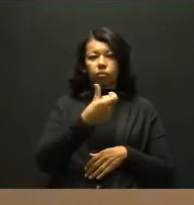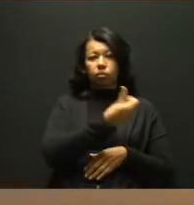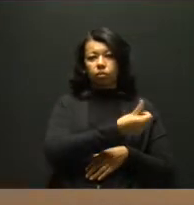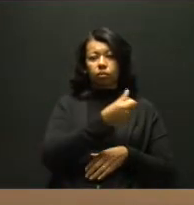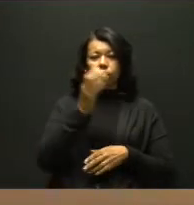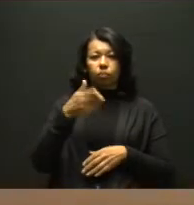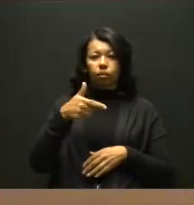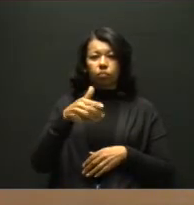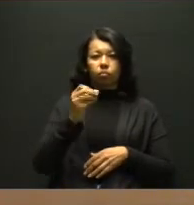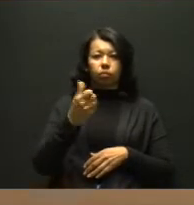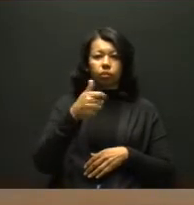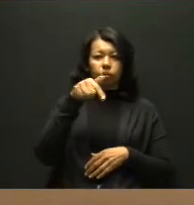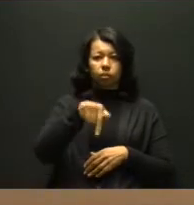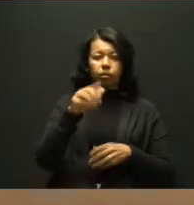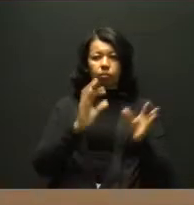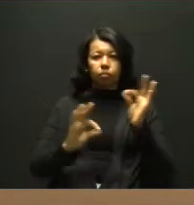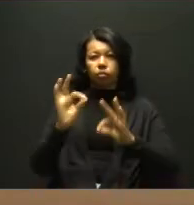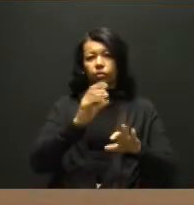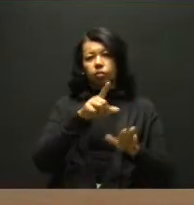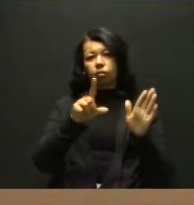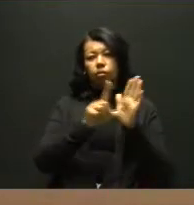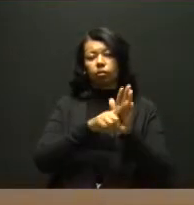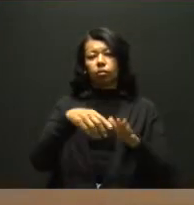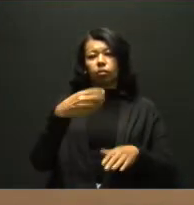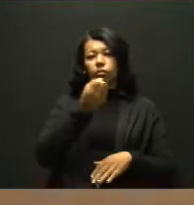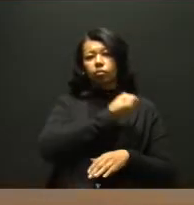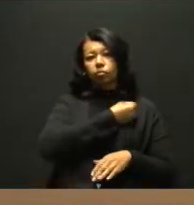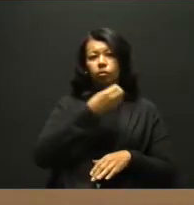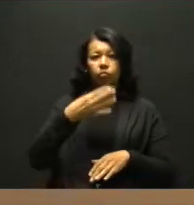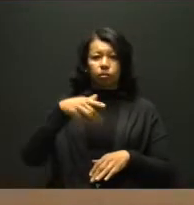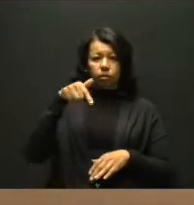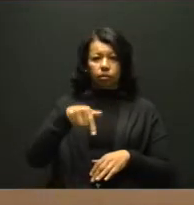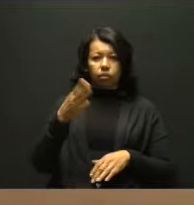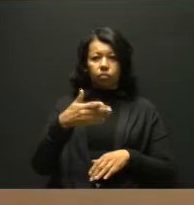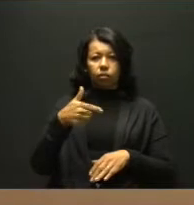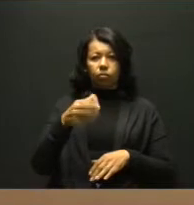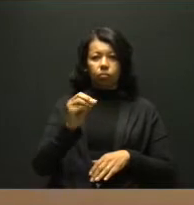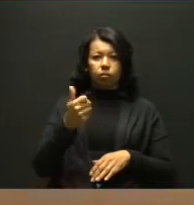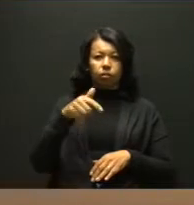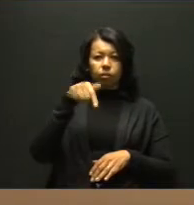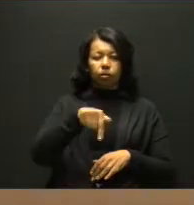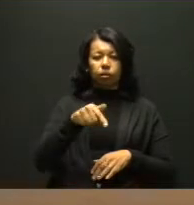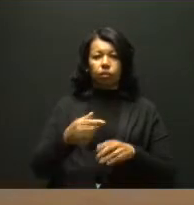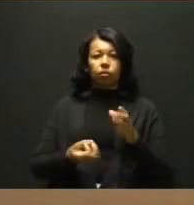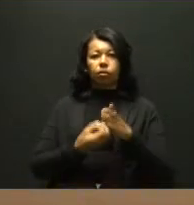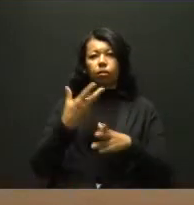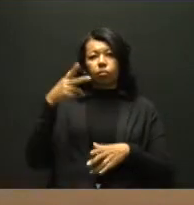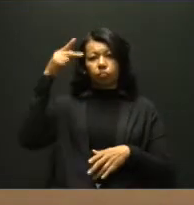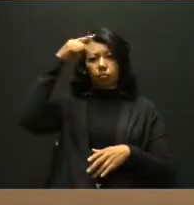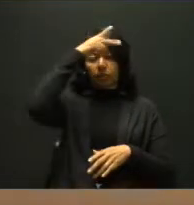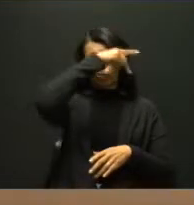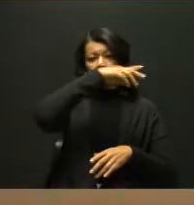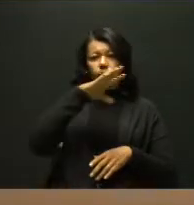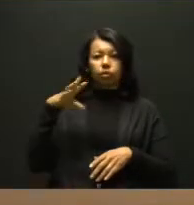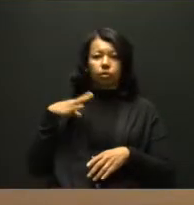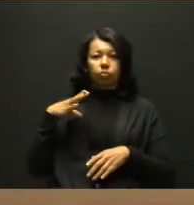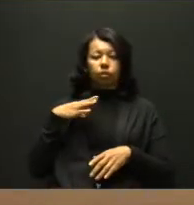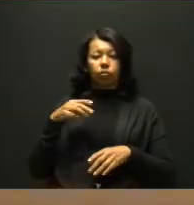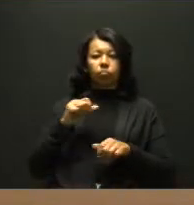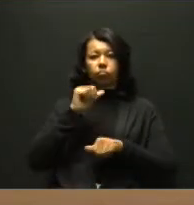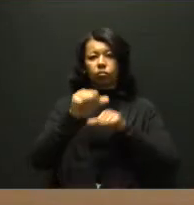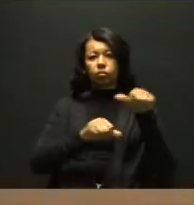2017 projeto de lei número 47/2007 de autoria do prefeito municipal que altera dispositivos da lei